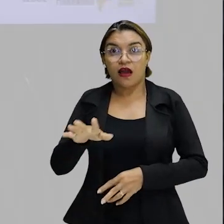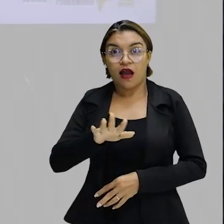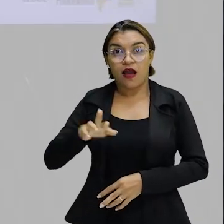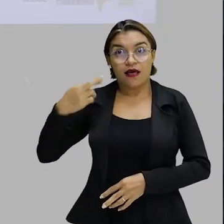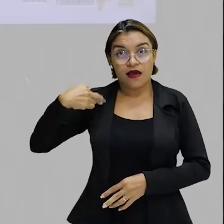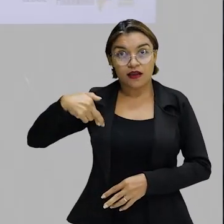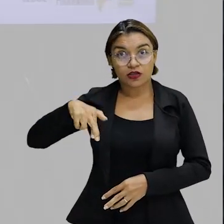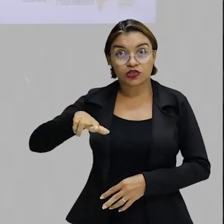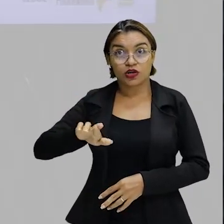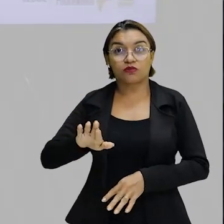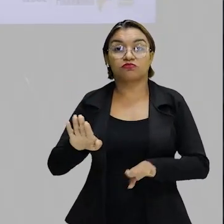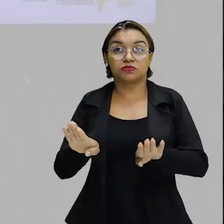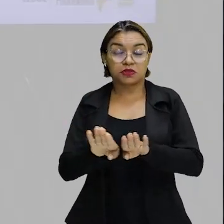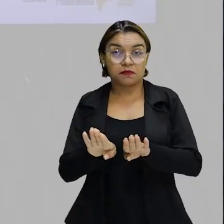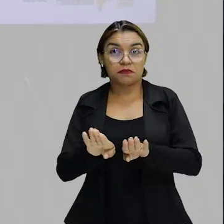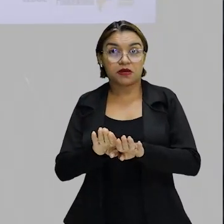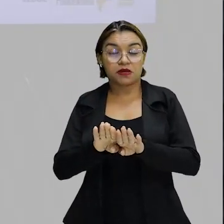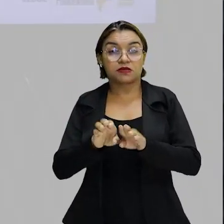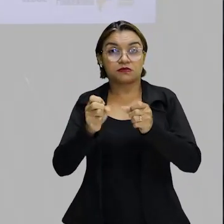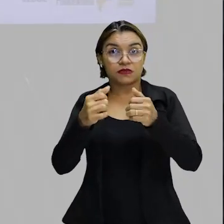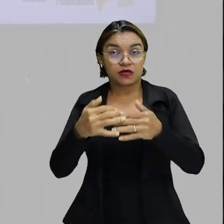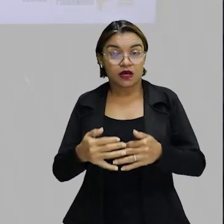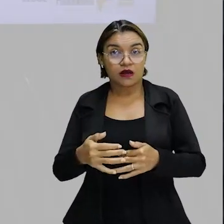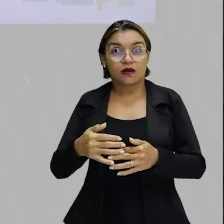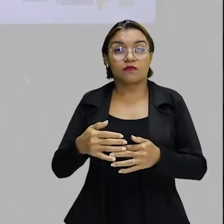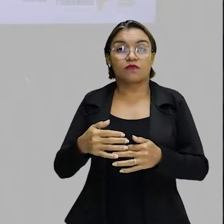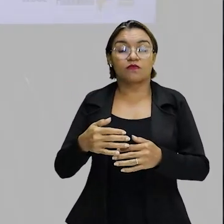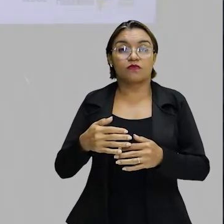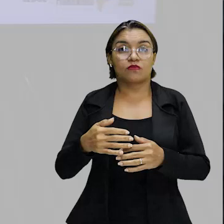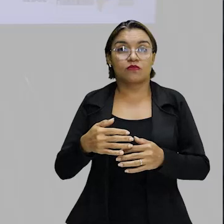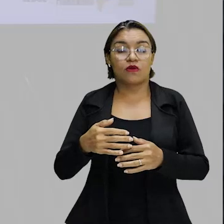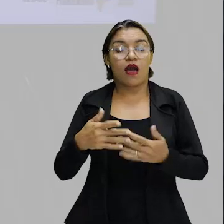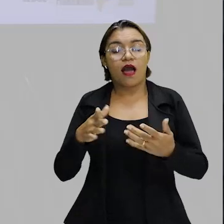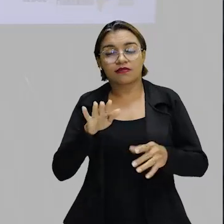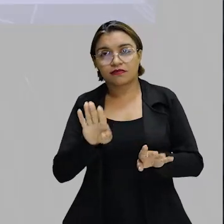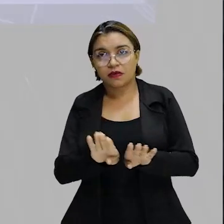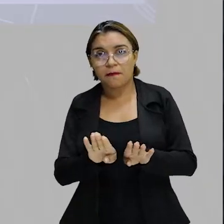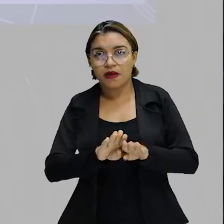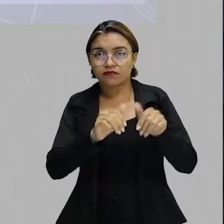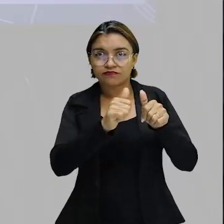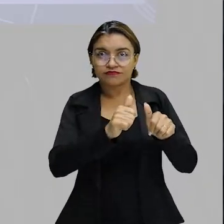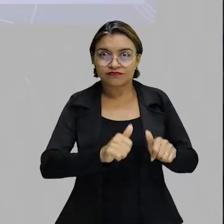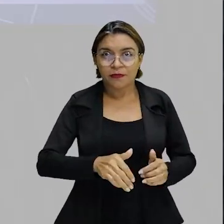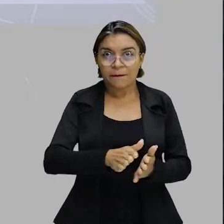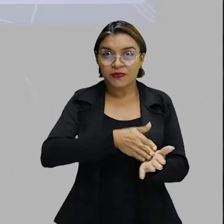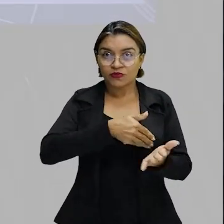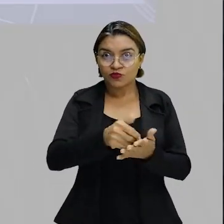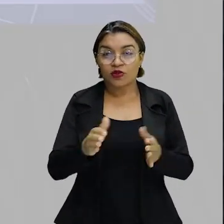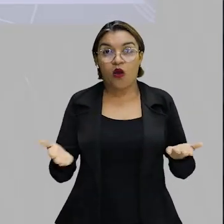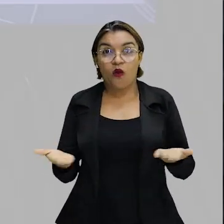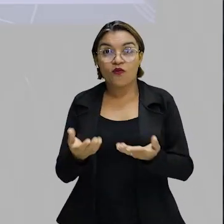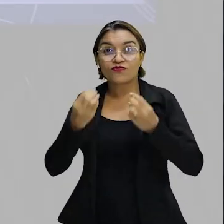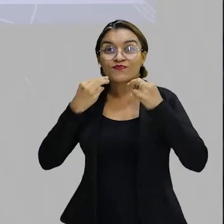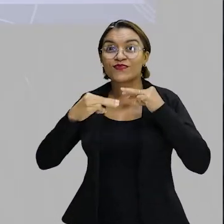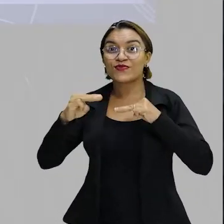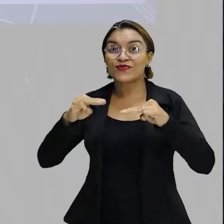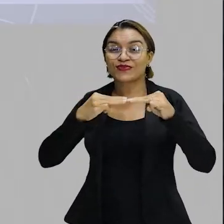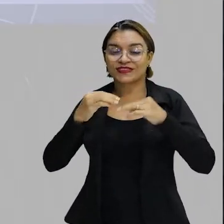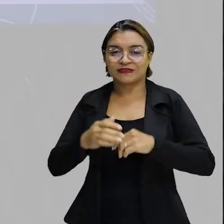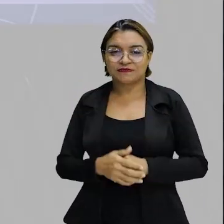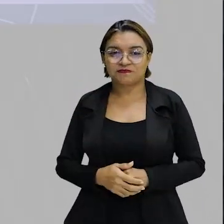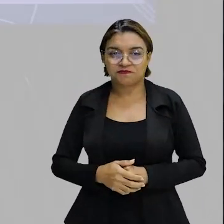religião, de escultura, de pintura, e hoje nós vamos falar de música. A